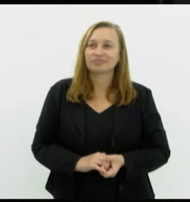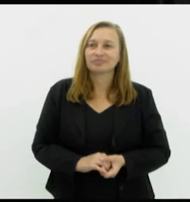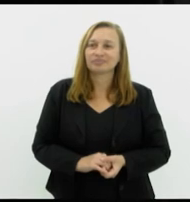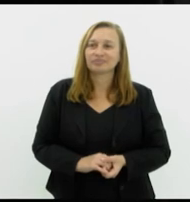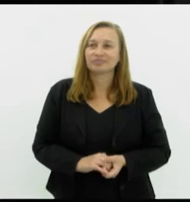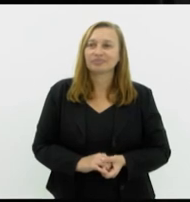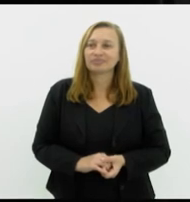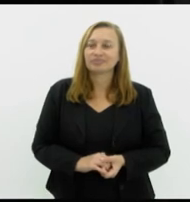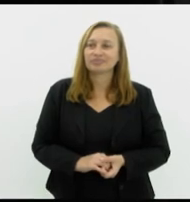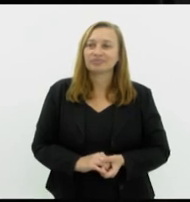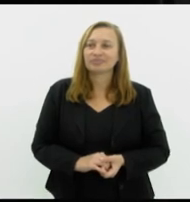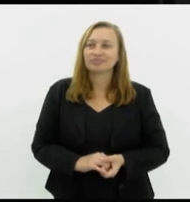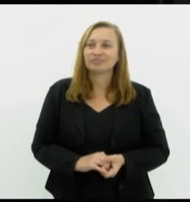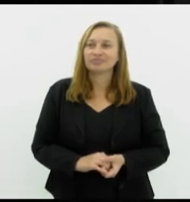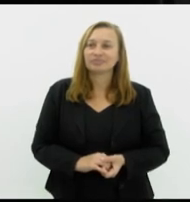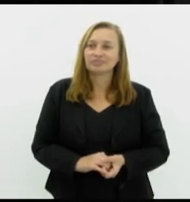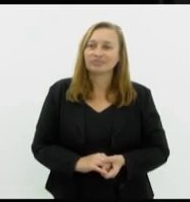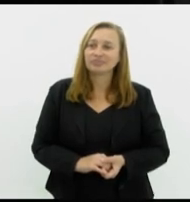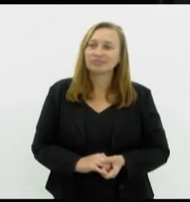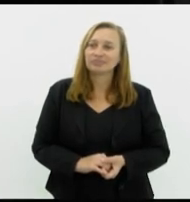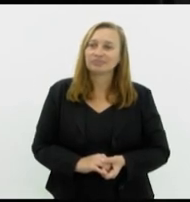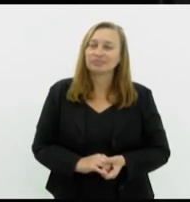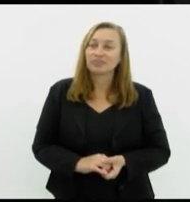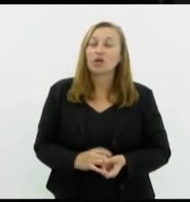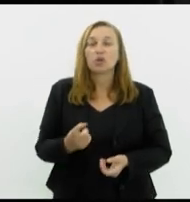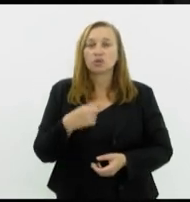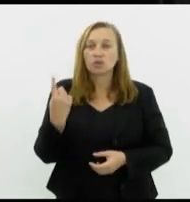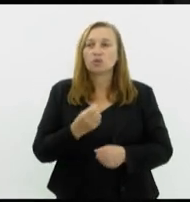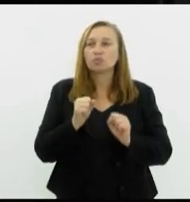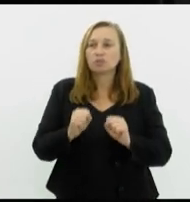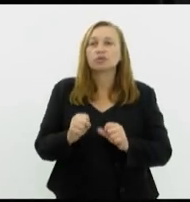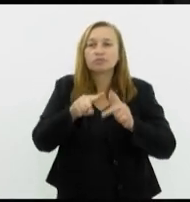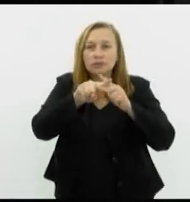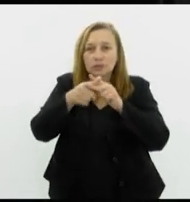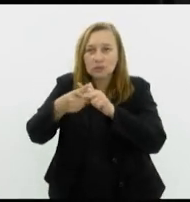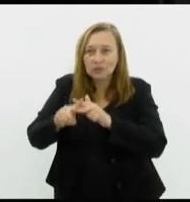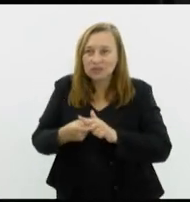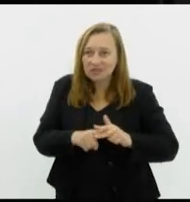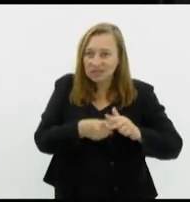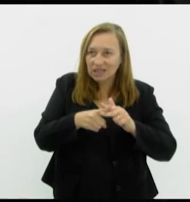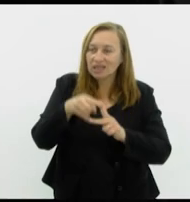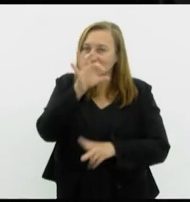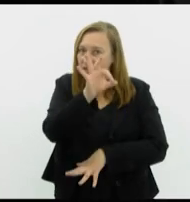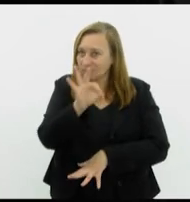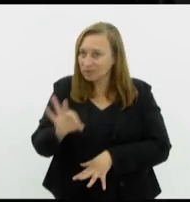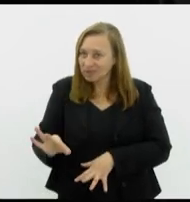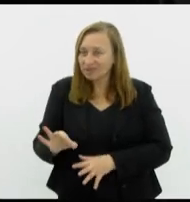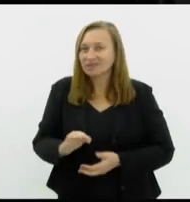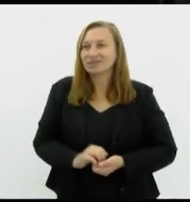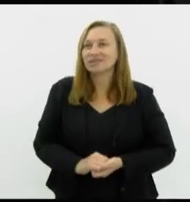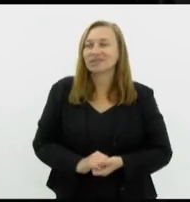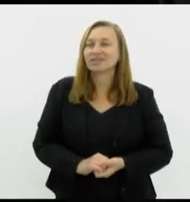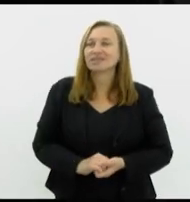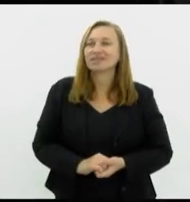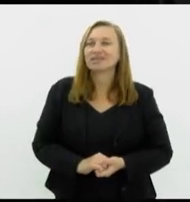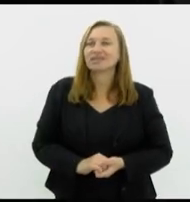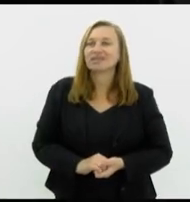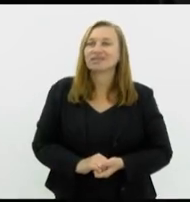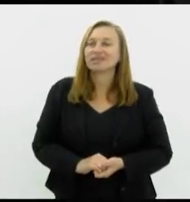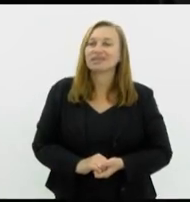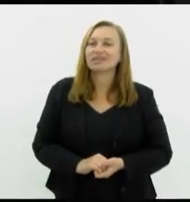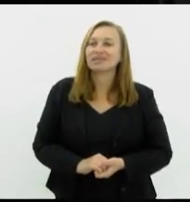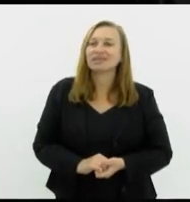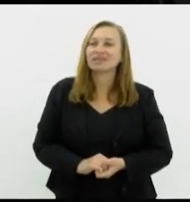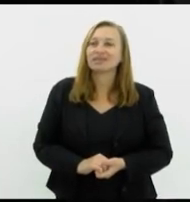pequena, mas nós podemos ajustar esse percentual na Lei de